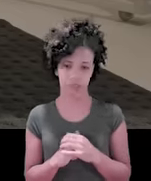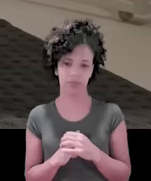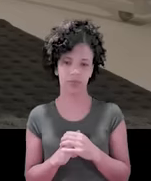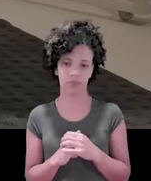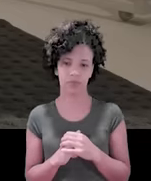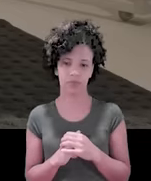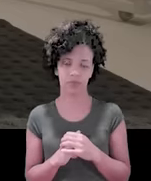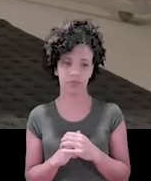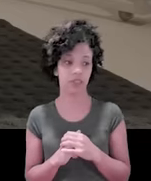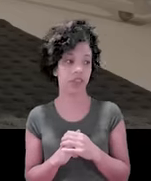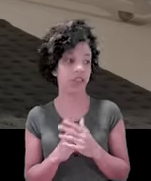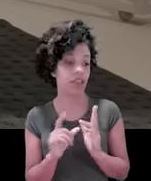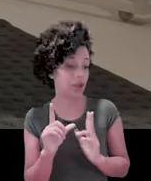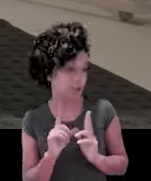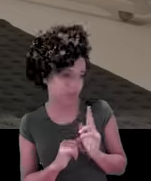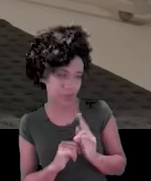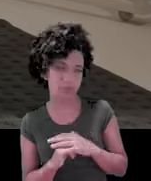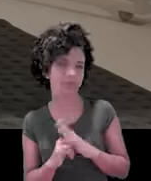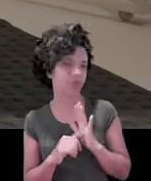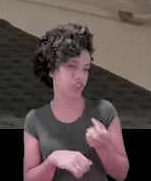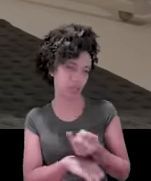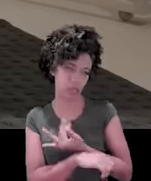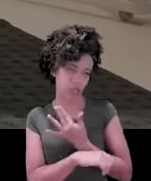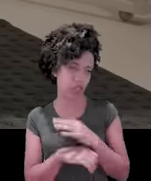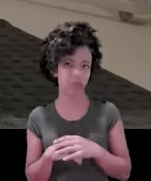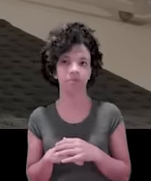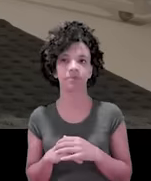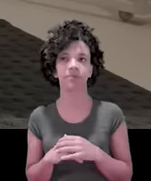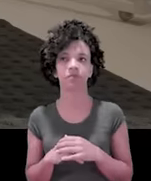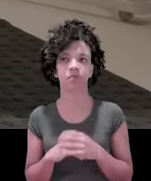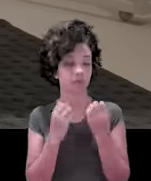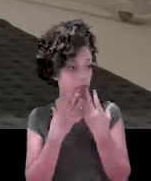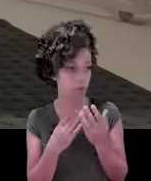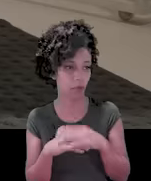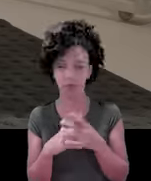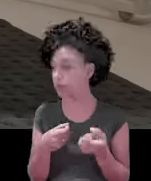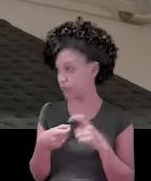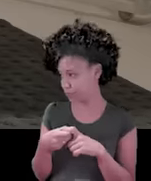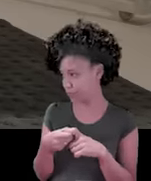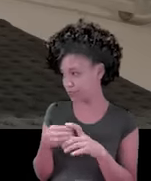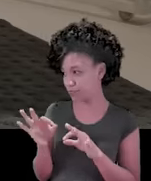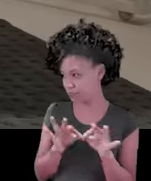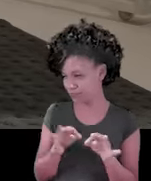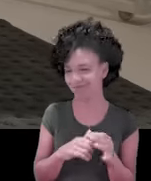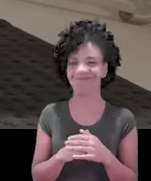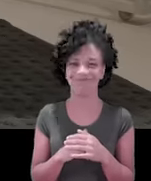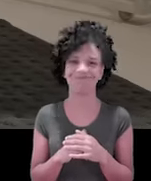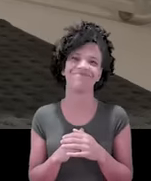Oi e aí eu cortei tá ficando já emocionado montou um